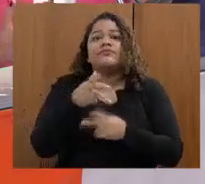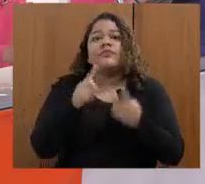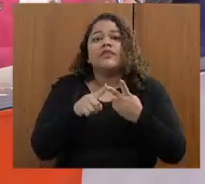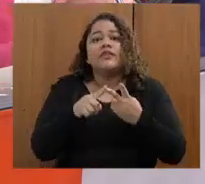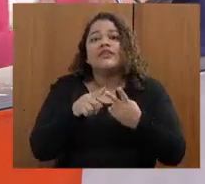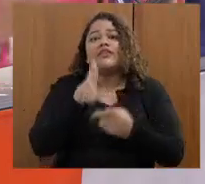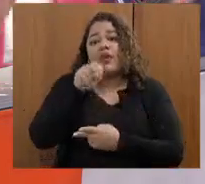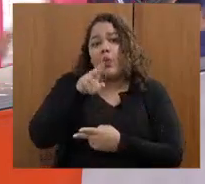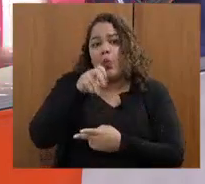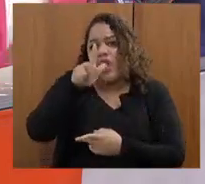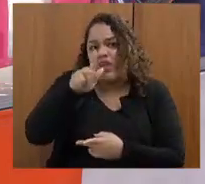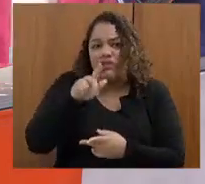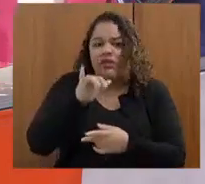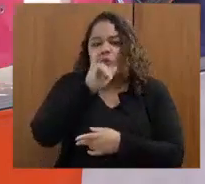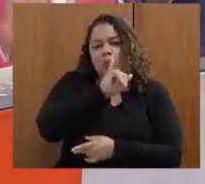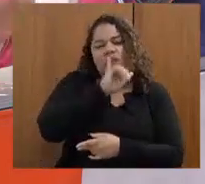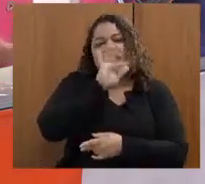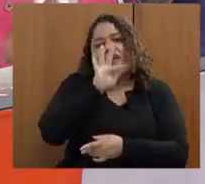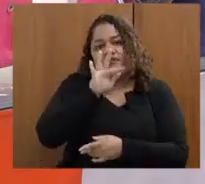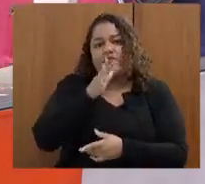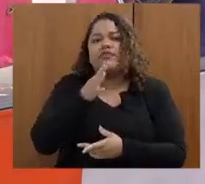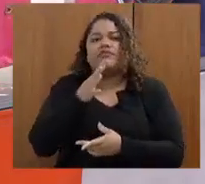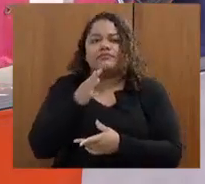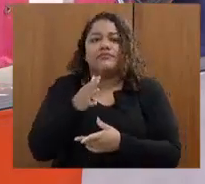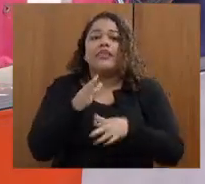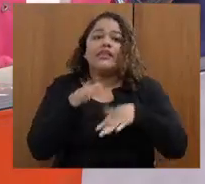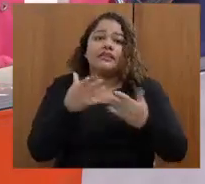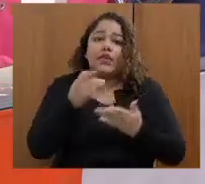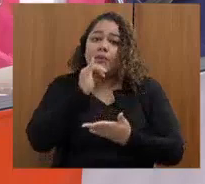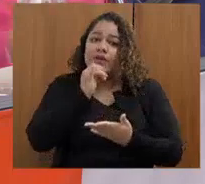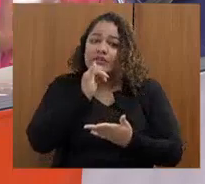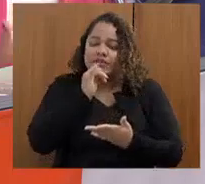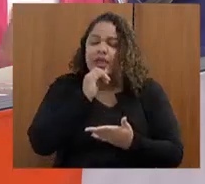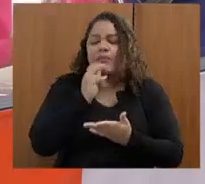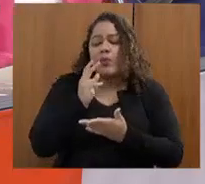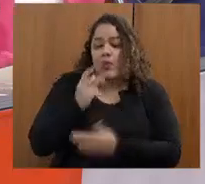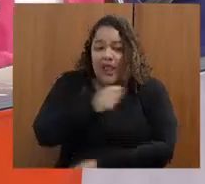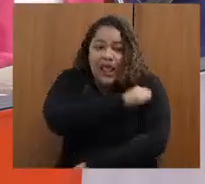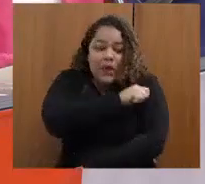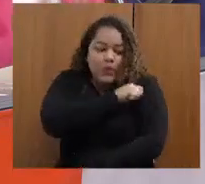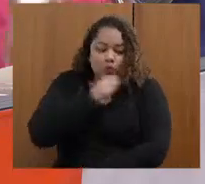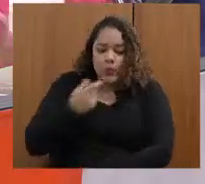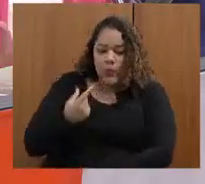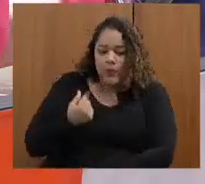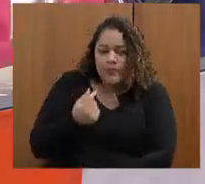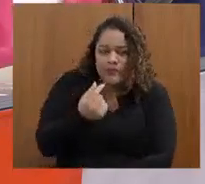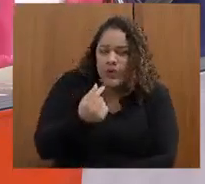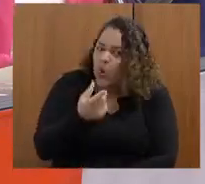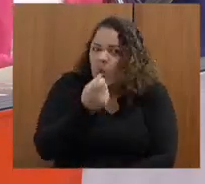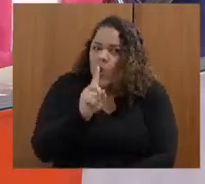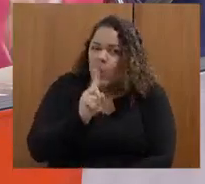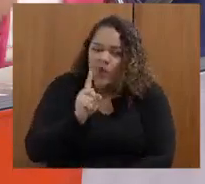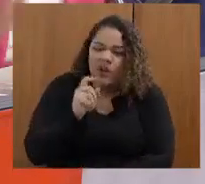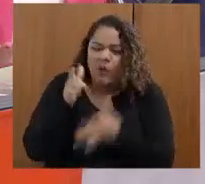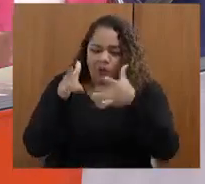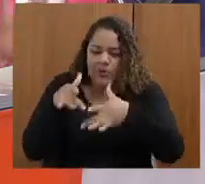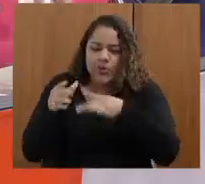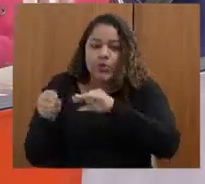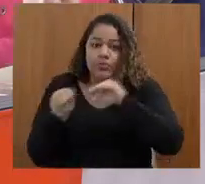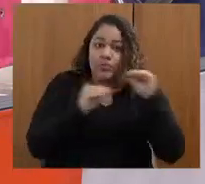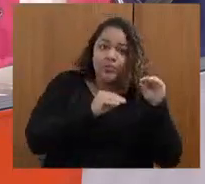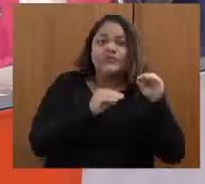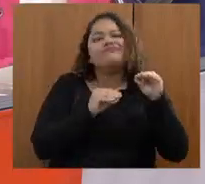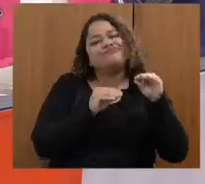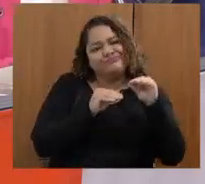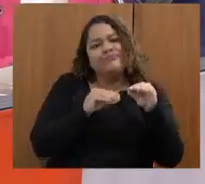tenha umemg a discrepância em relação ao que oferecido na permanência estudantil fica muito muito plausível uma das coisas